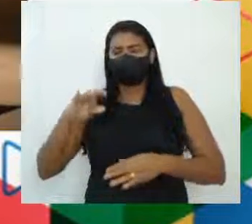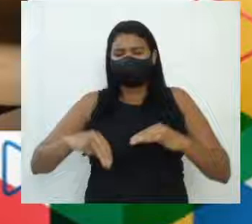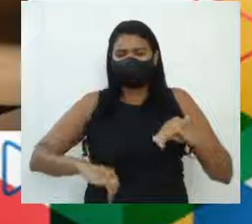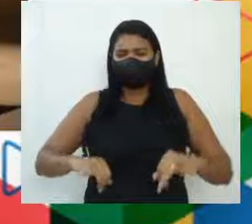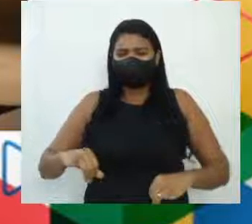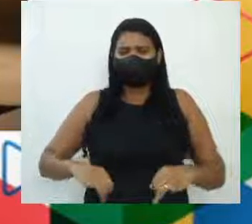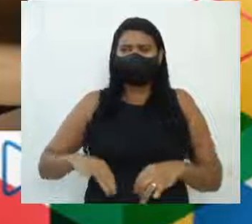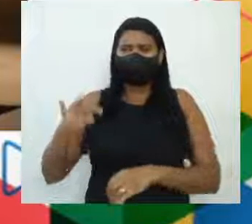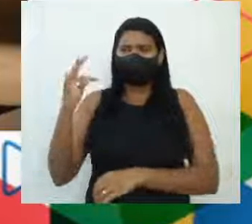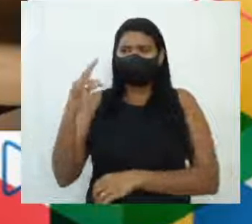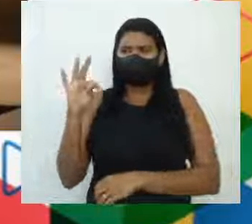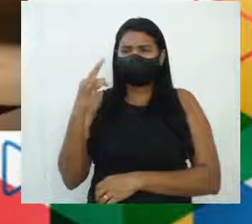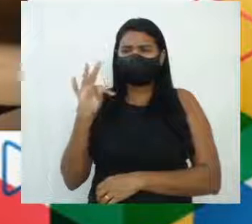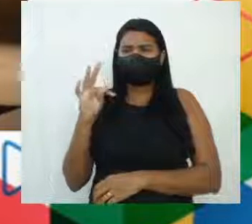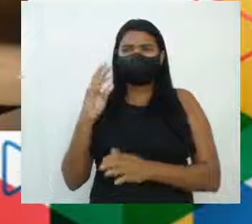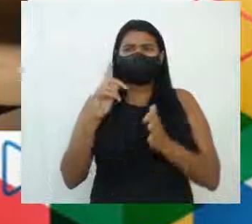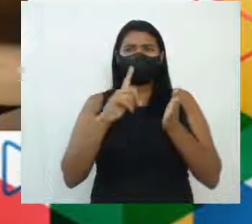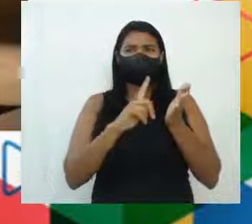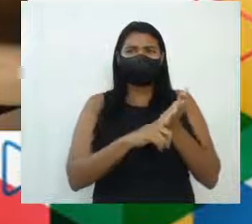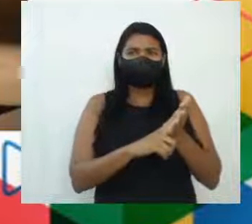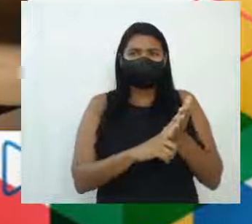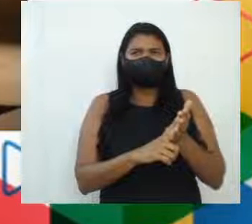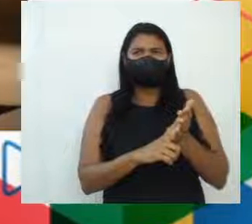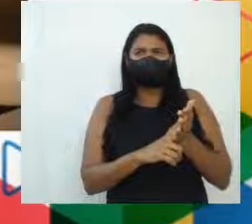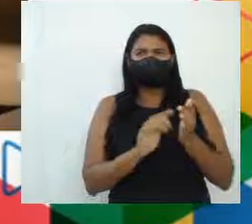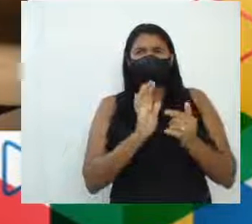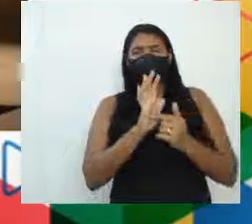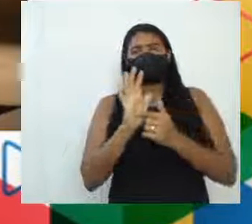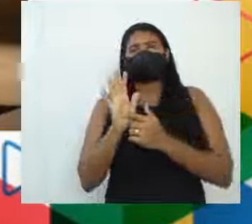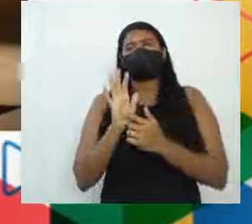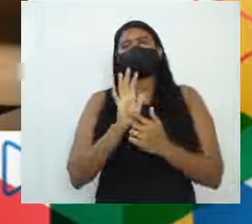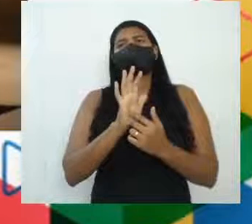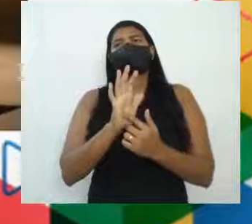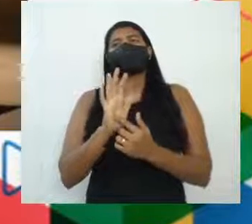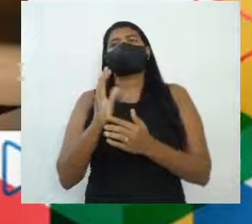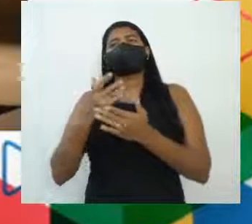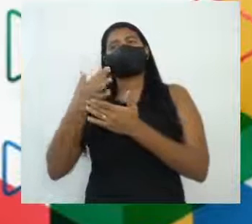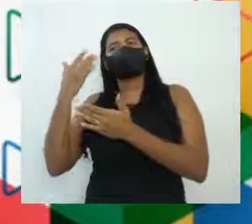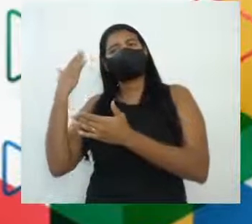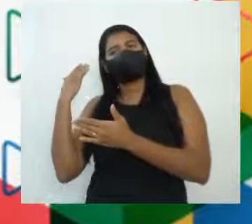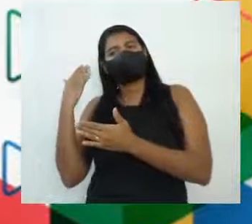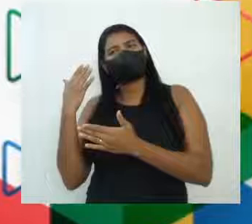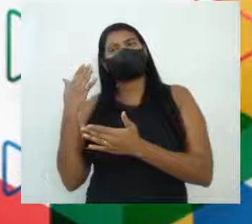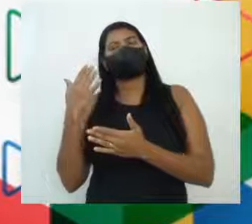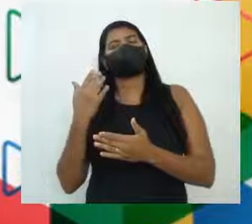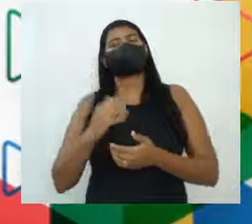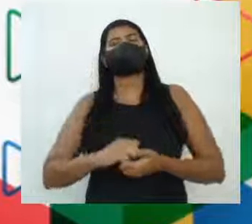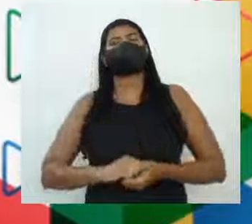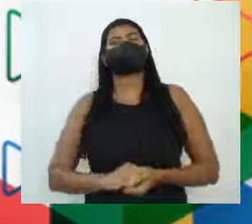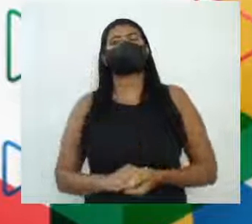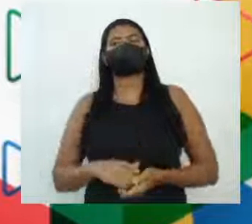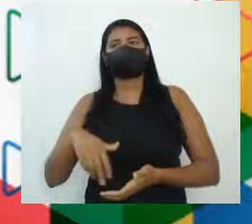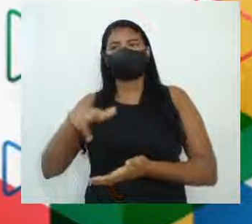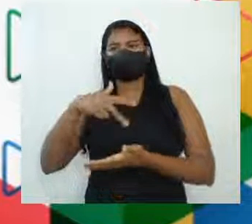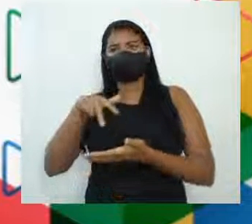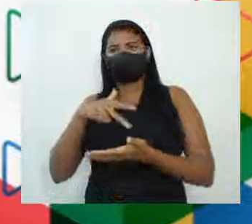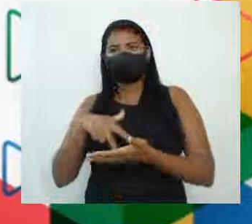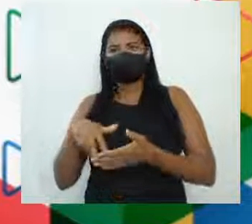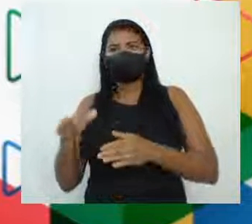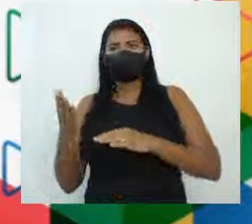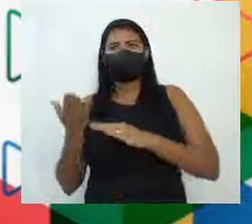interpretação de Martha Graham, que fez há um tempo atrás. E a dança moderna,